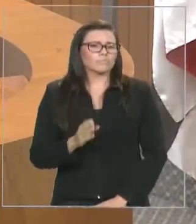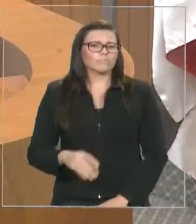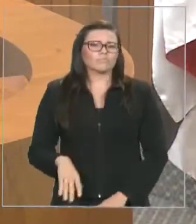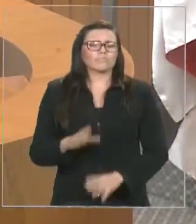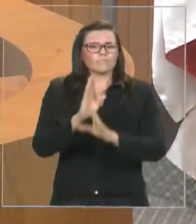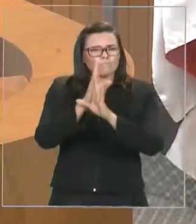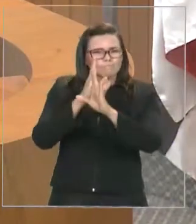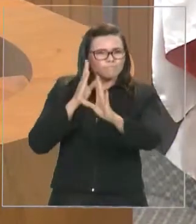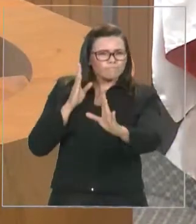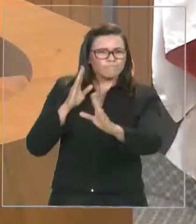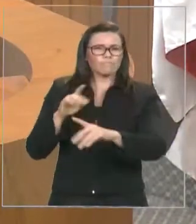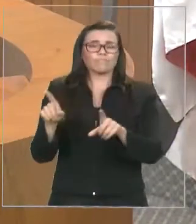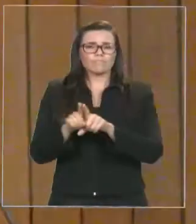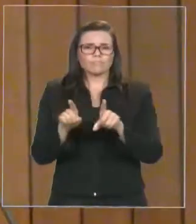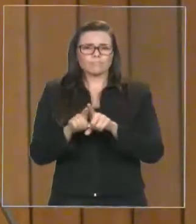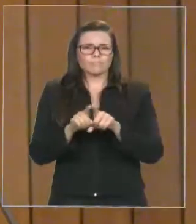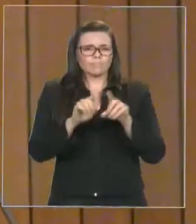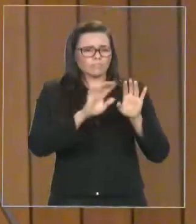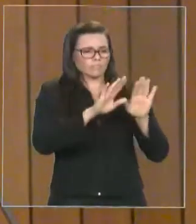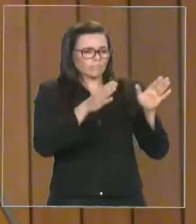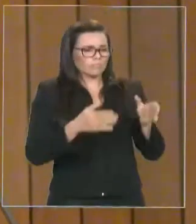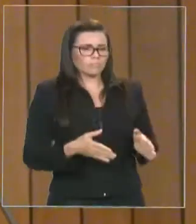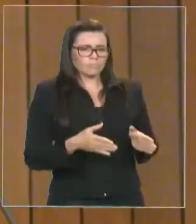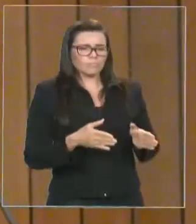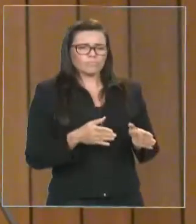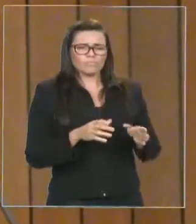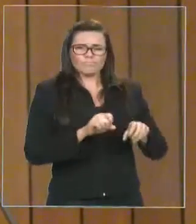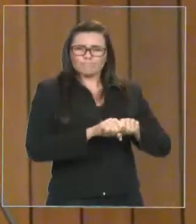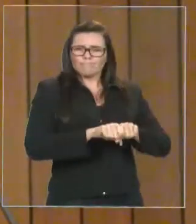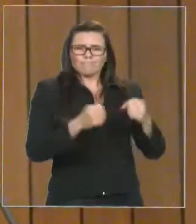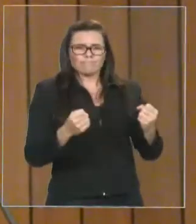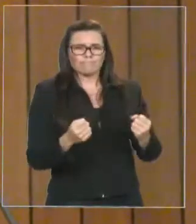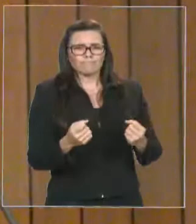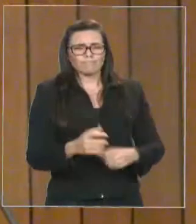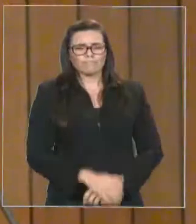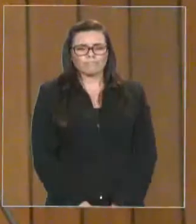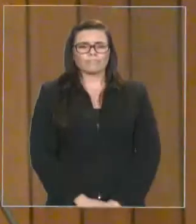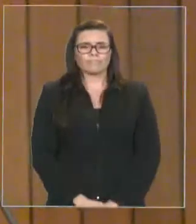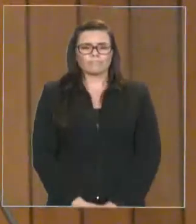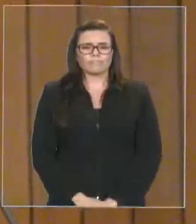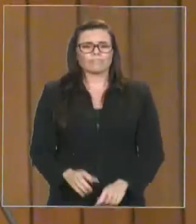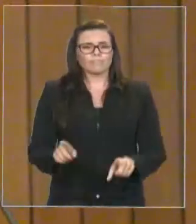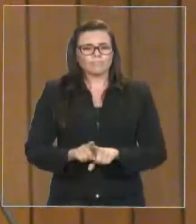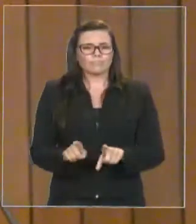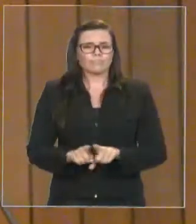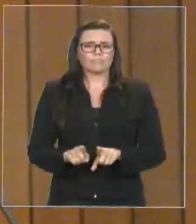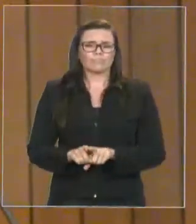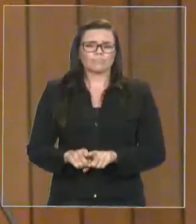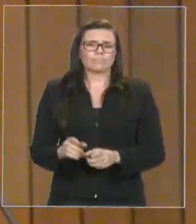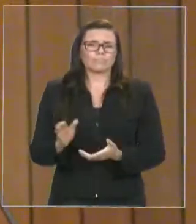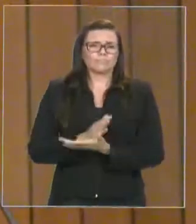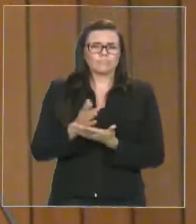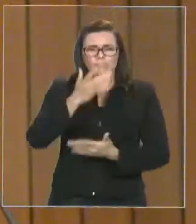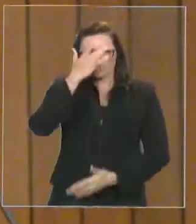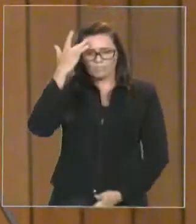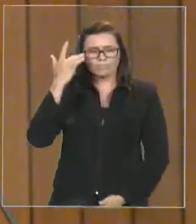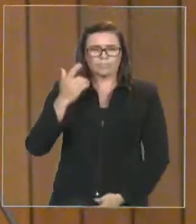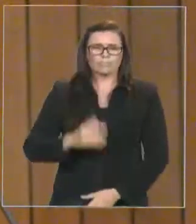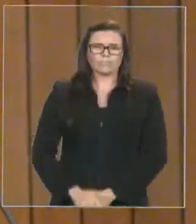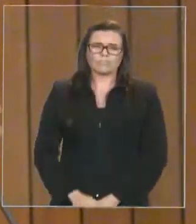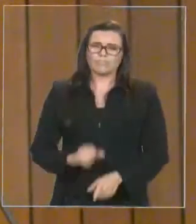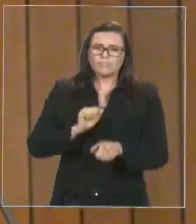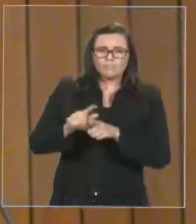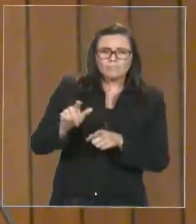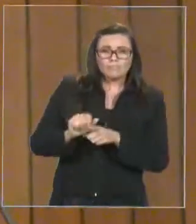de dinheiro nos caixas eletrônicos, venda de lugares nas filas bancárias, e passamos esses problemas para a